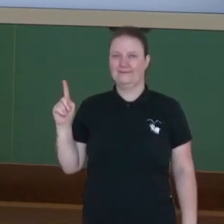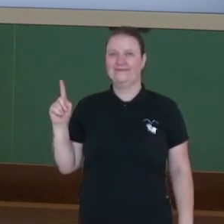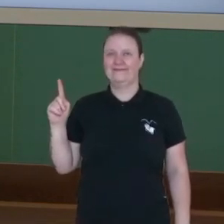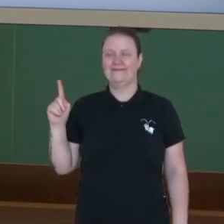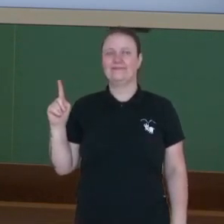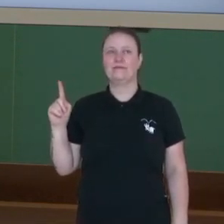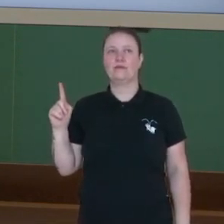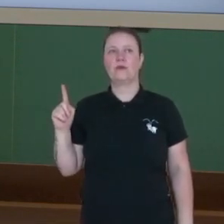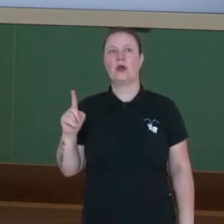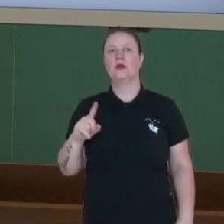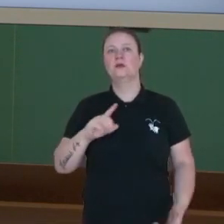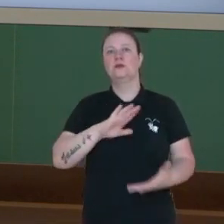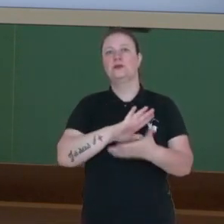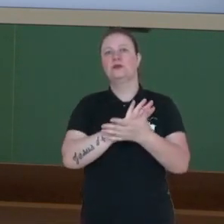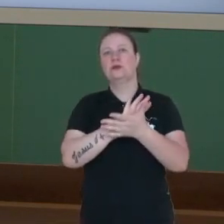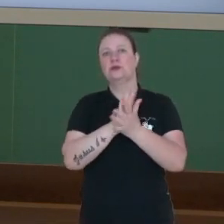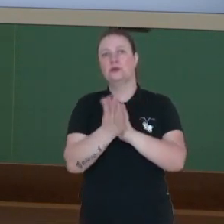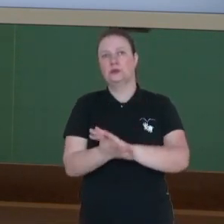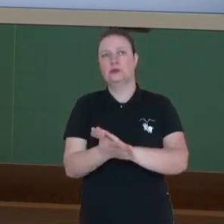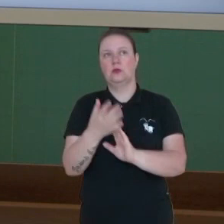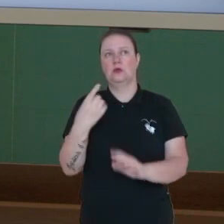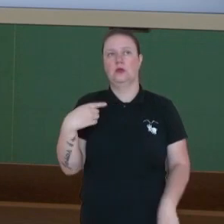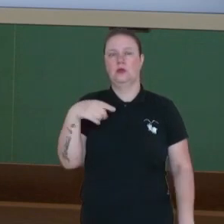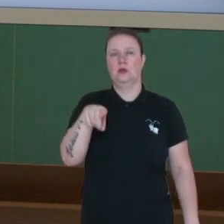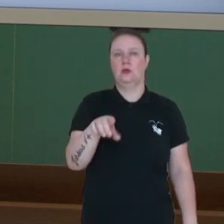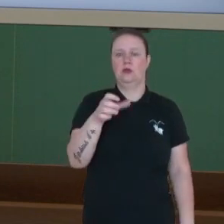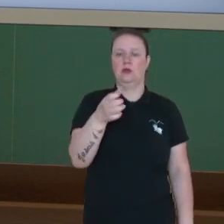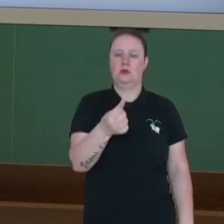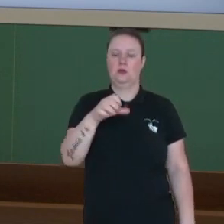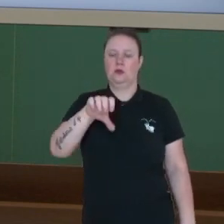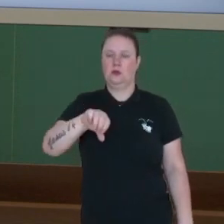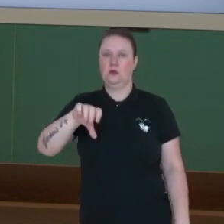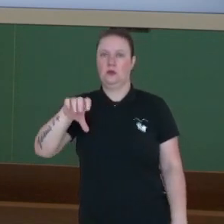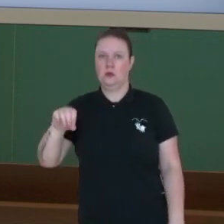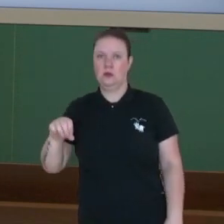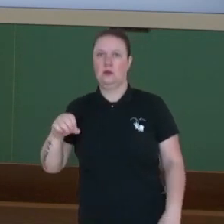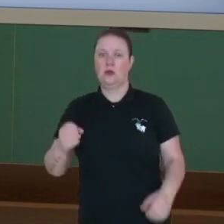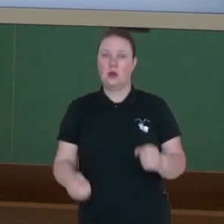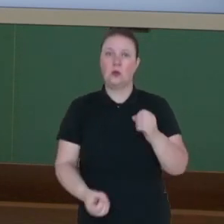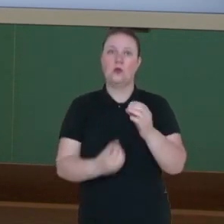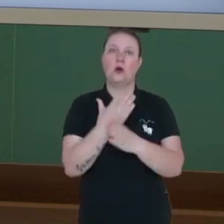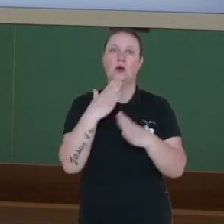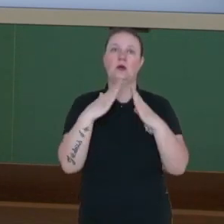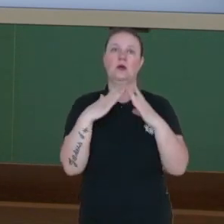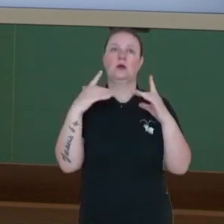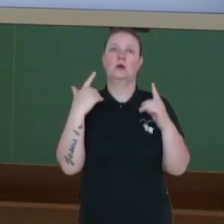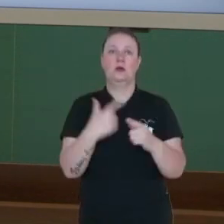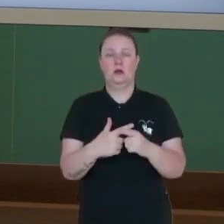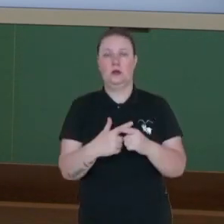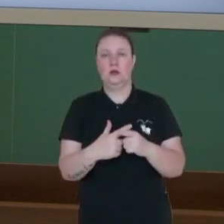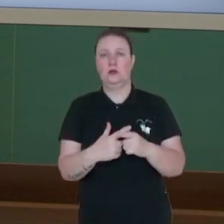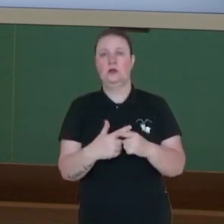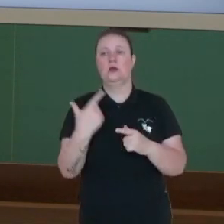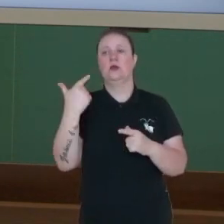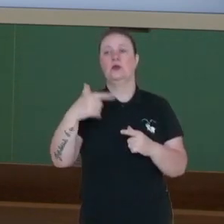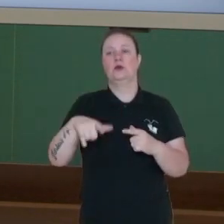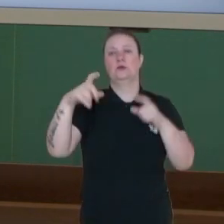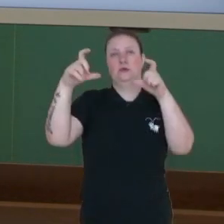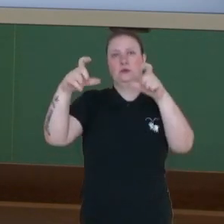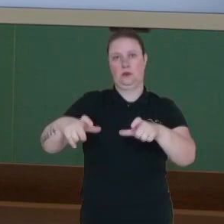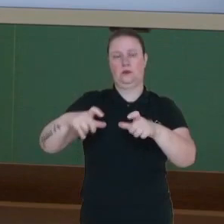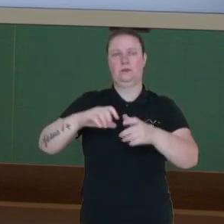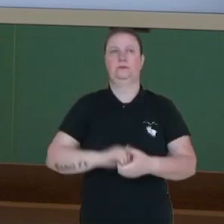Mercês, demolida em 1699 para erigir a Igreja de São Benedito no continente. Nós temos aí as